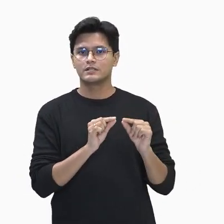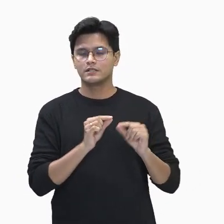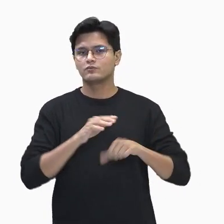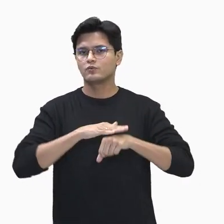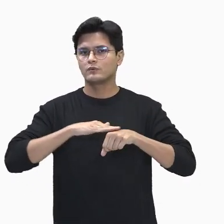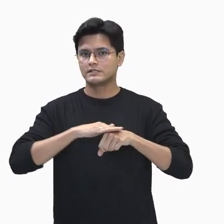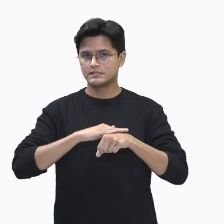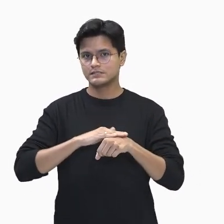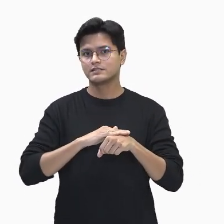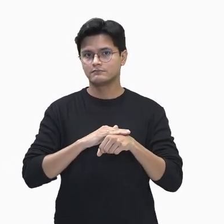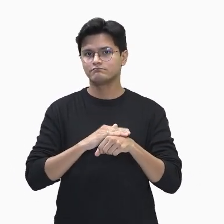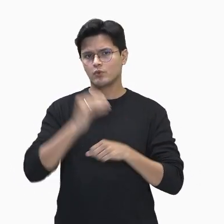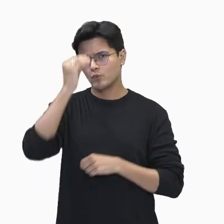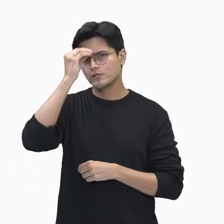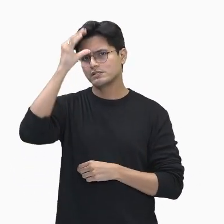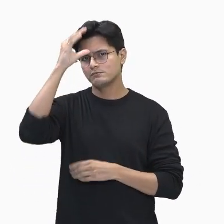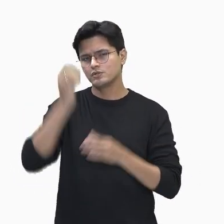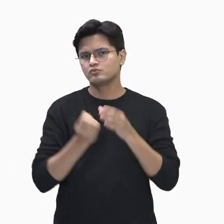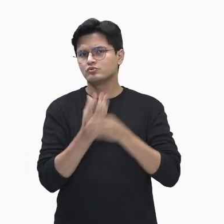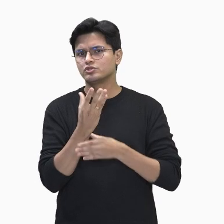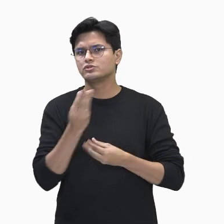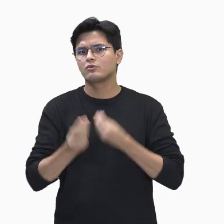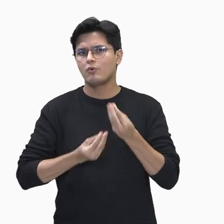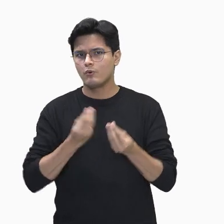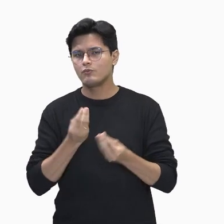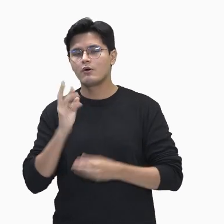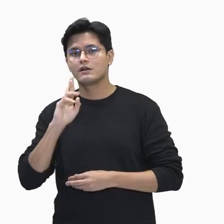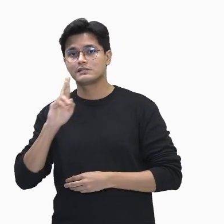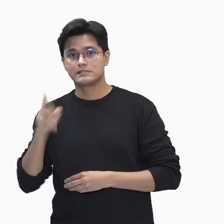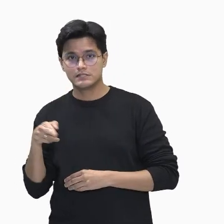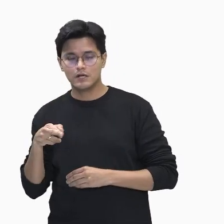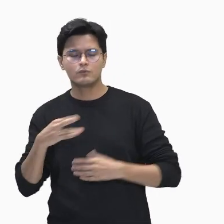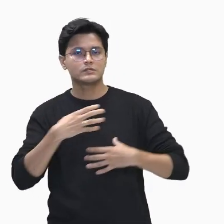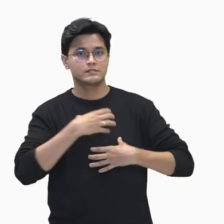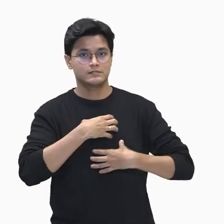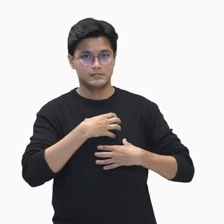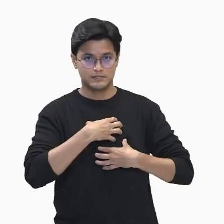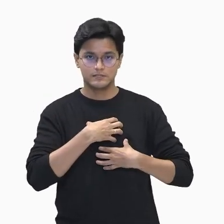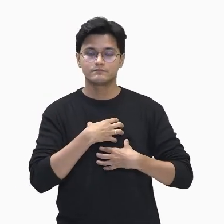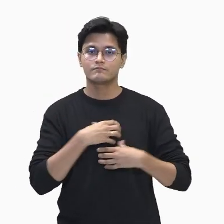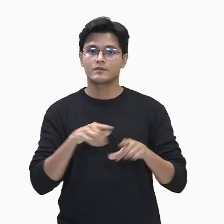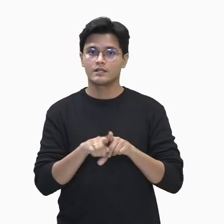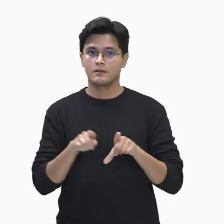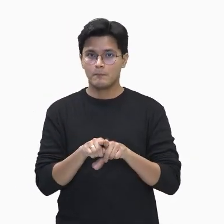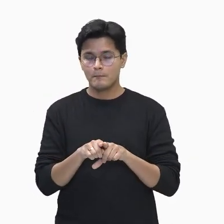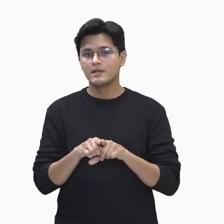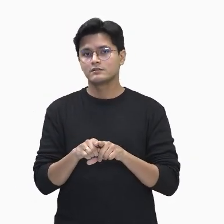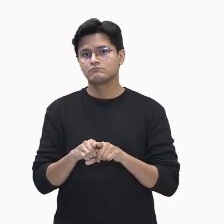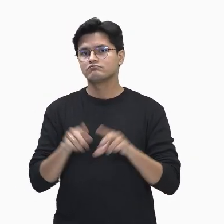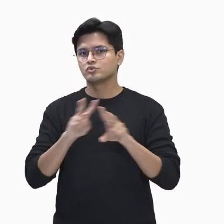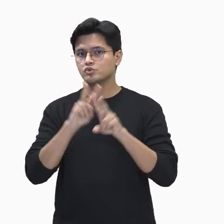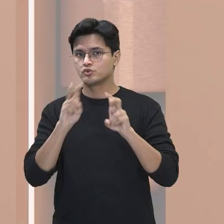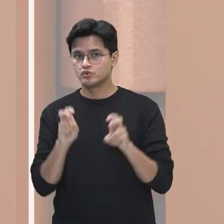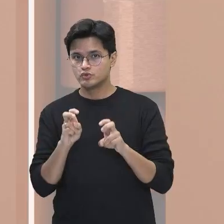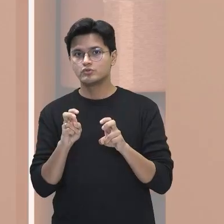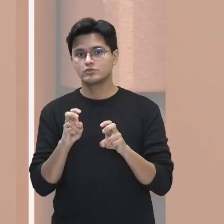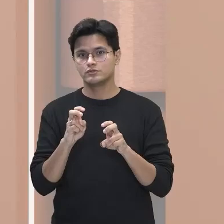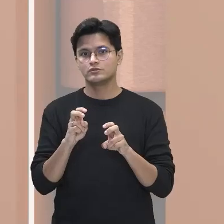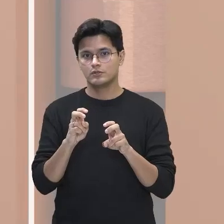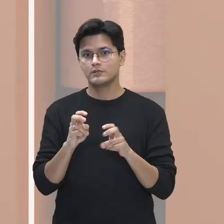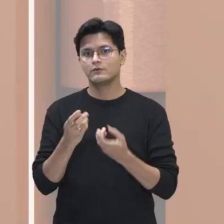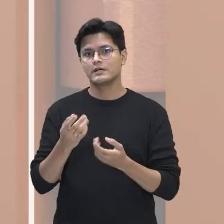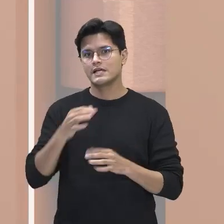onde vem o conhecimento, razão ou sensação? E vamos conversar também sobre o criticismo